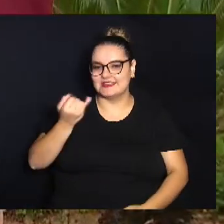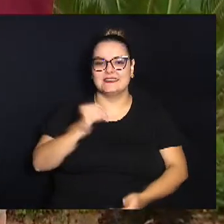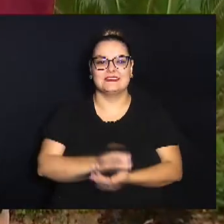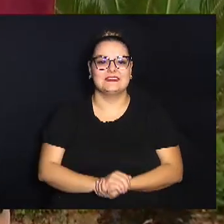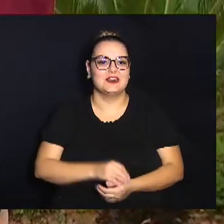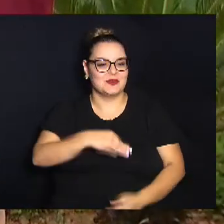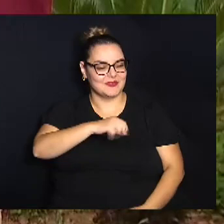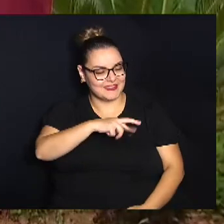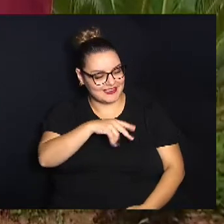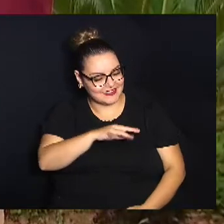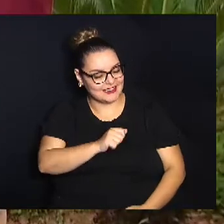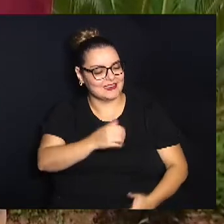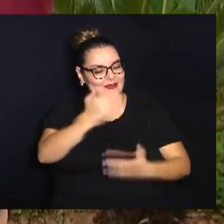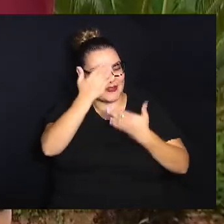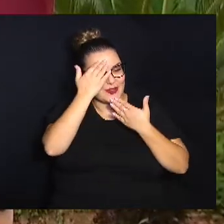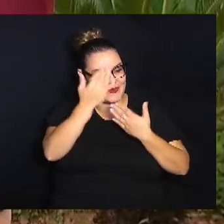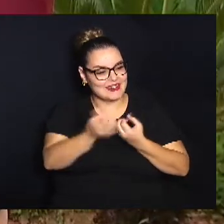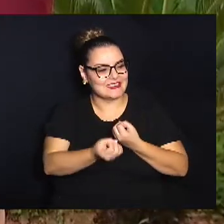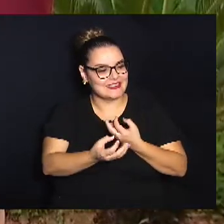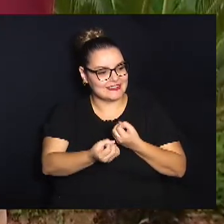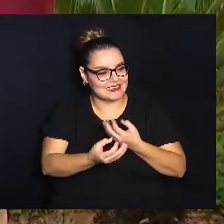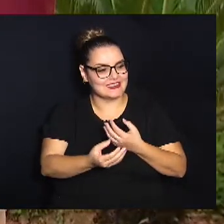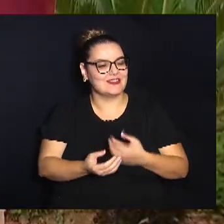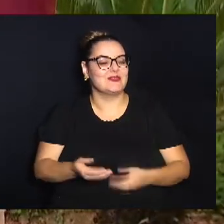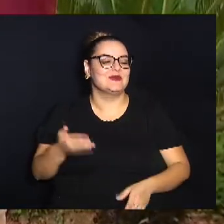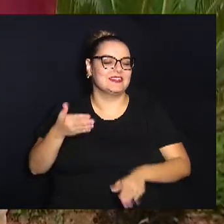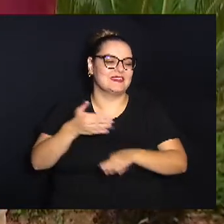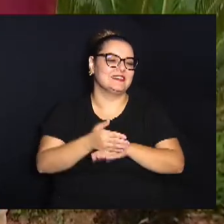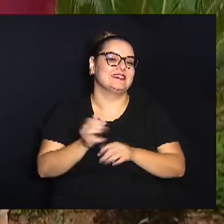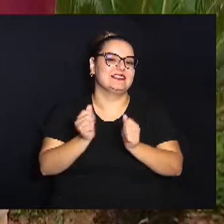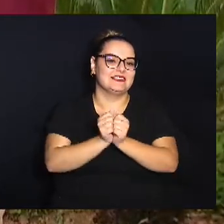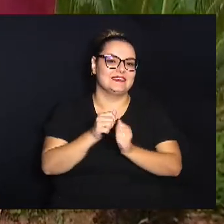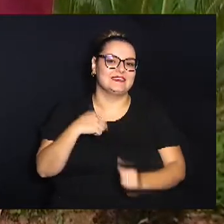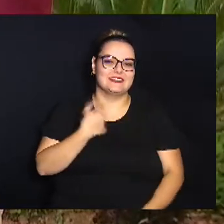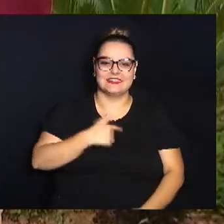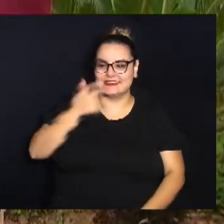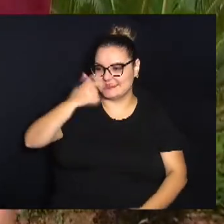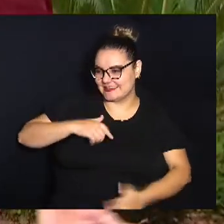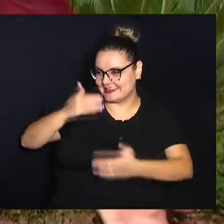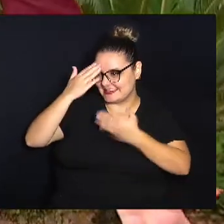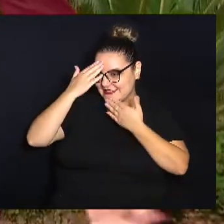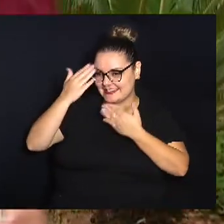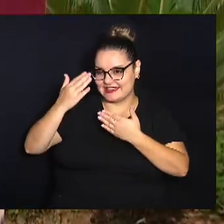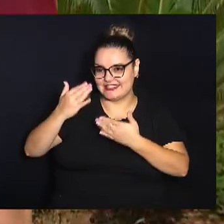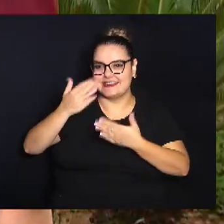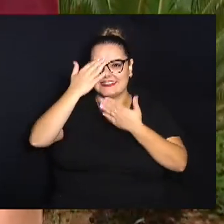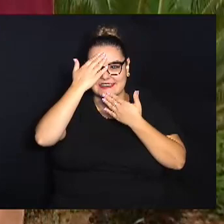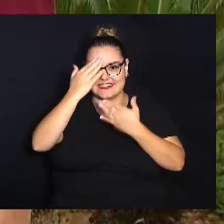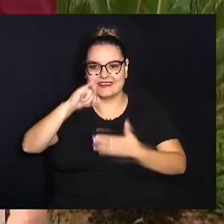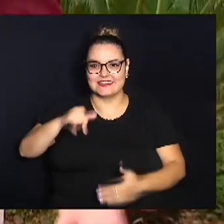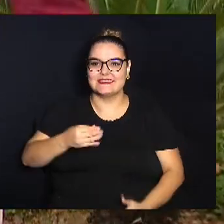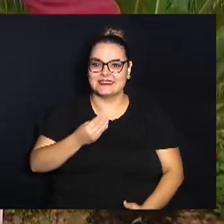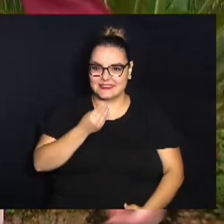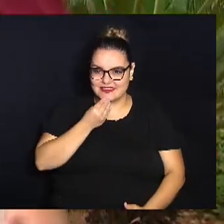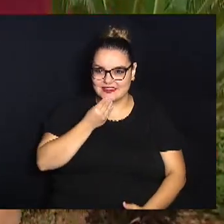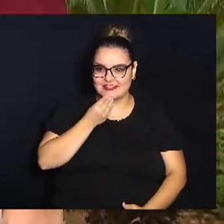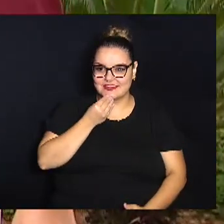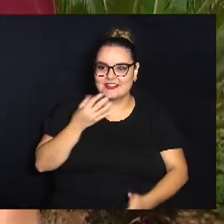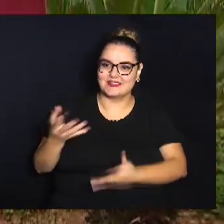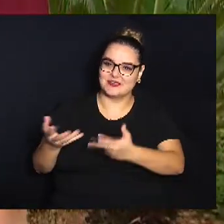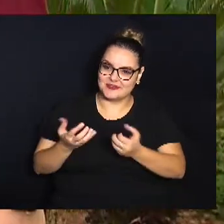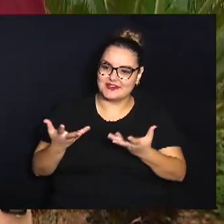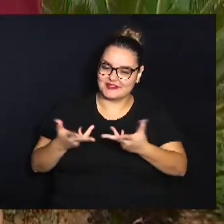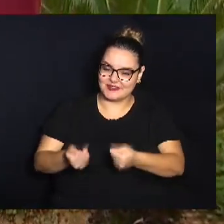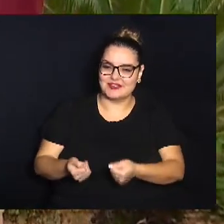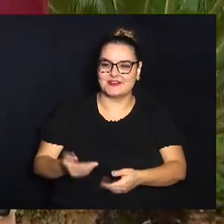Mariana, muito obrigada pelas suas informações, pela sua participação aqui com a gente. Eu que agradeço a oportunidade e convido todos a virem